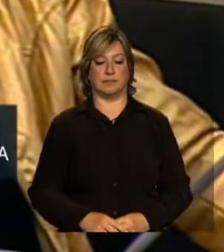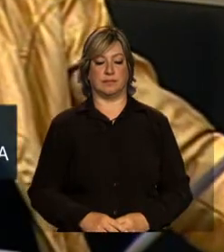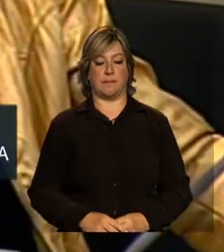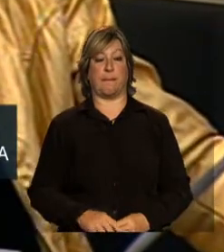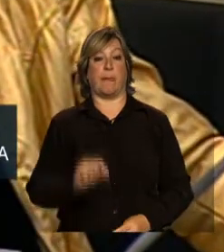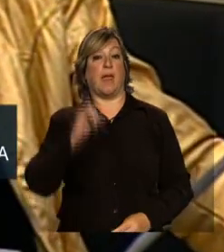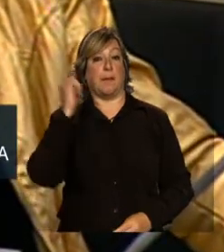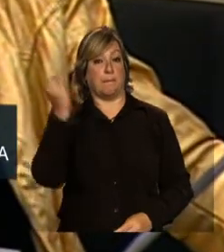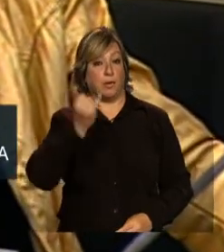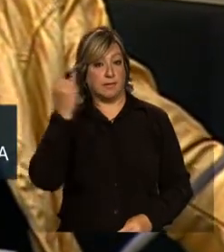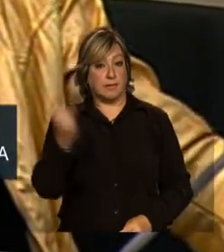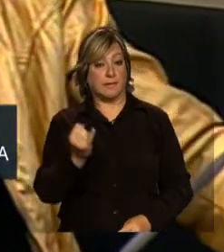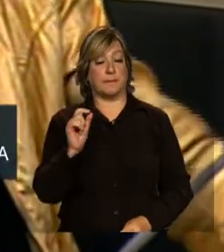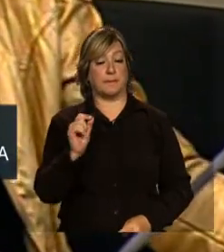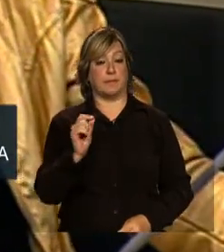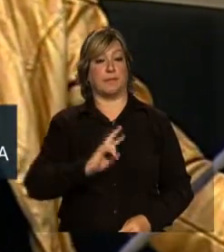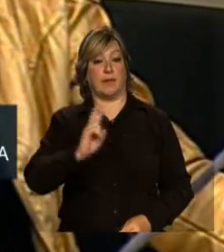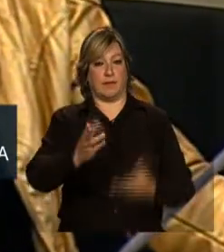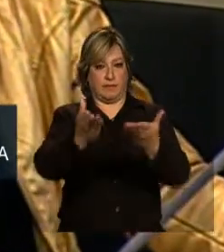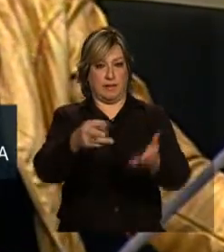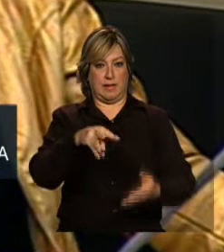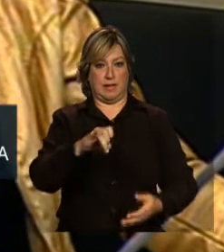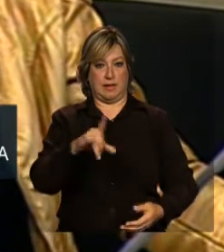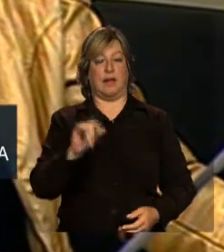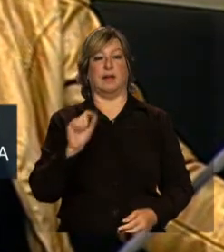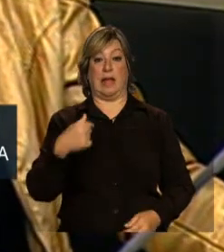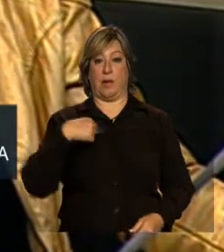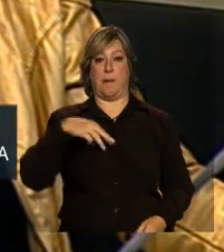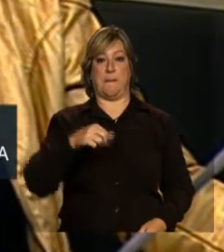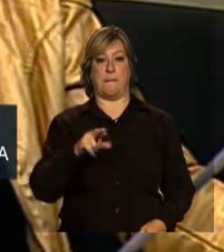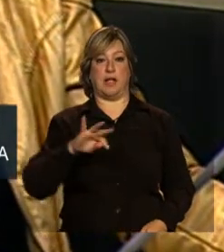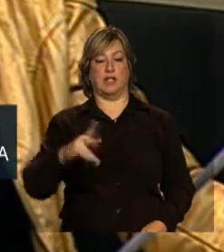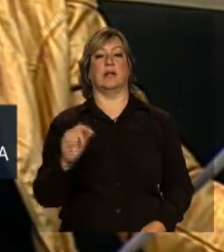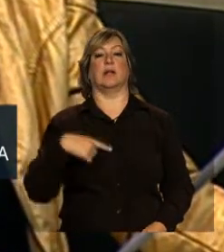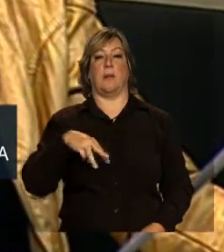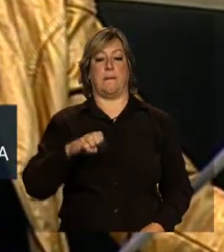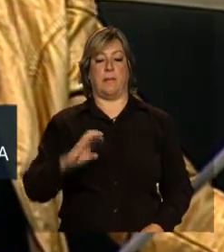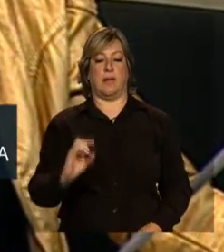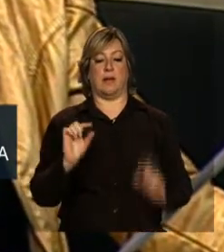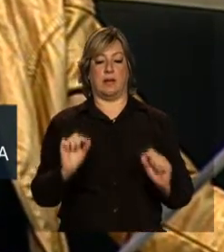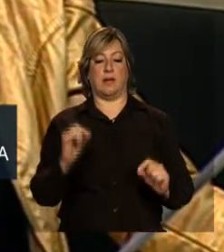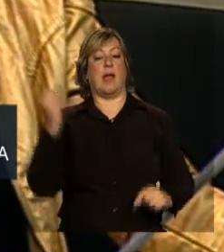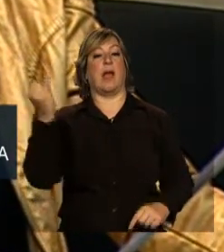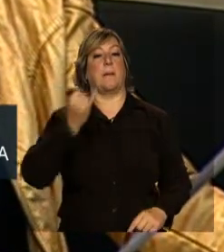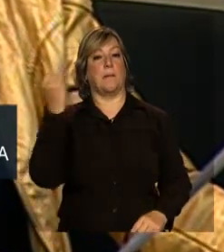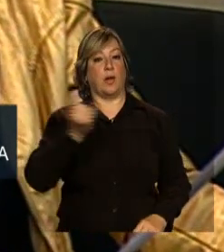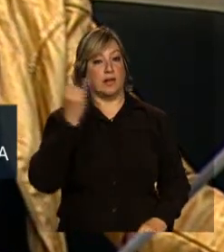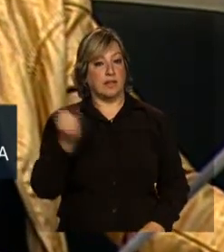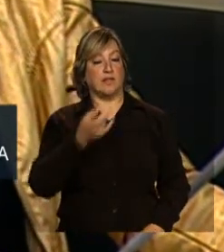É importante, Neila, ressaltar aqui, Martinha, Ministério da Educação, é importante ressaltar